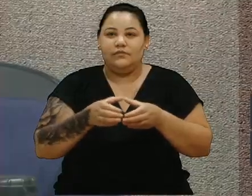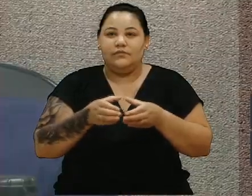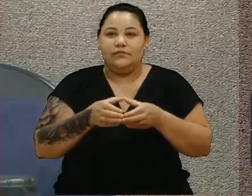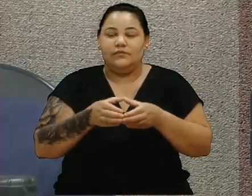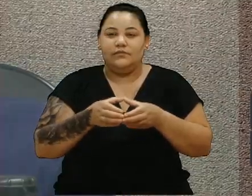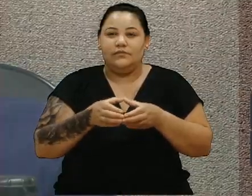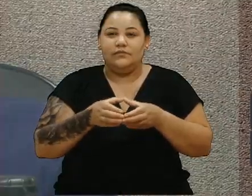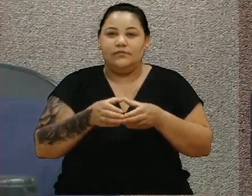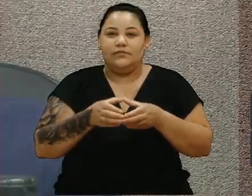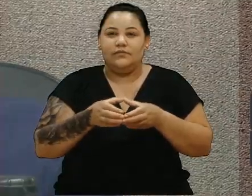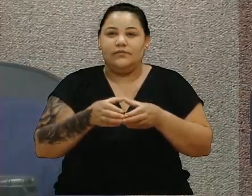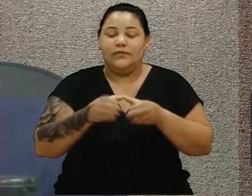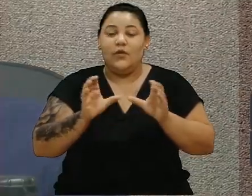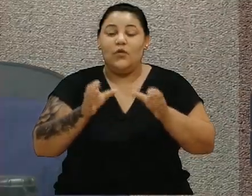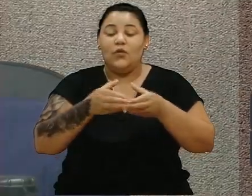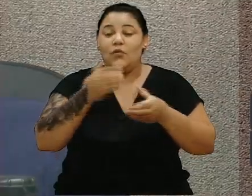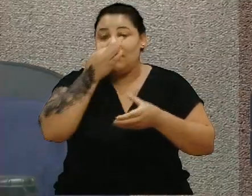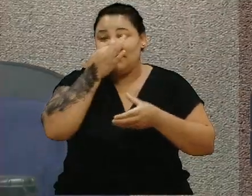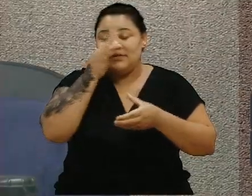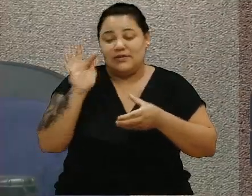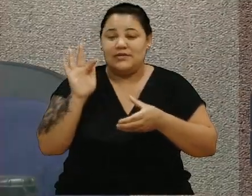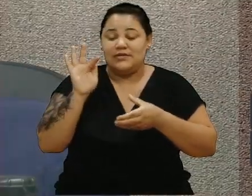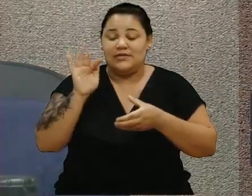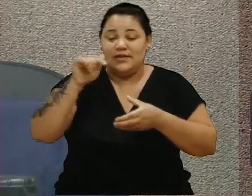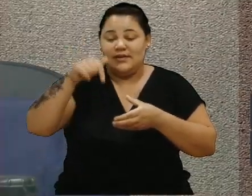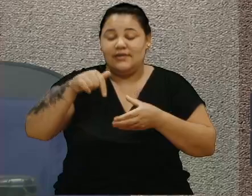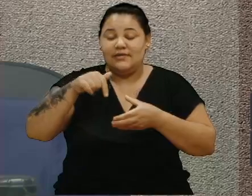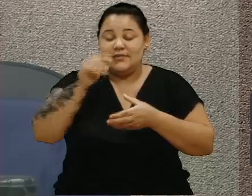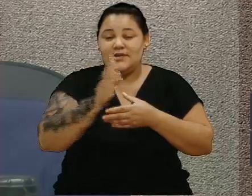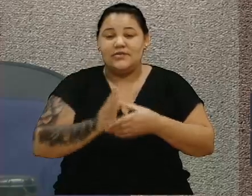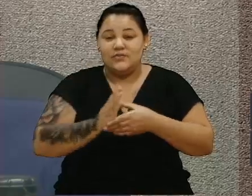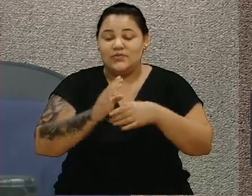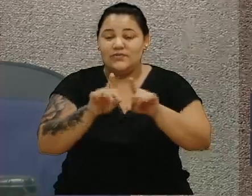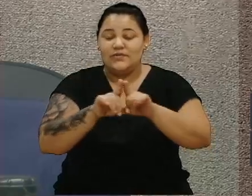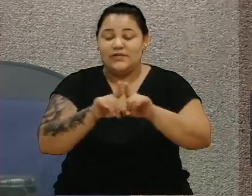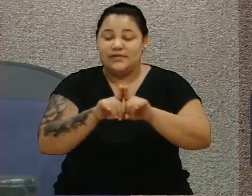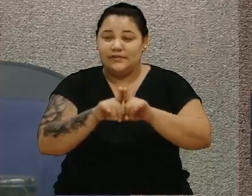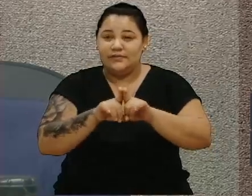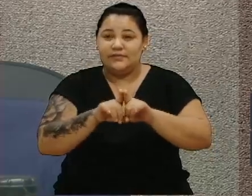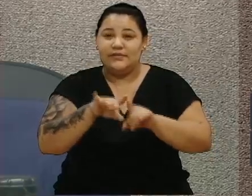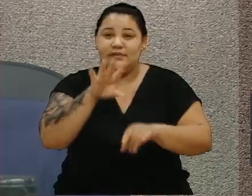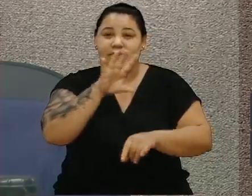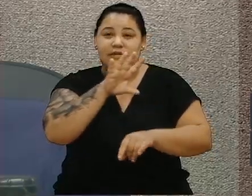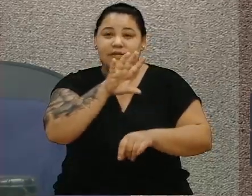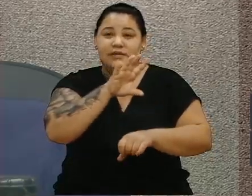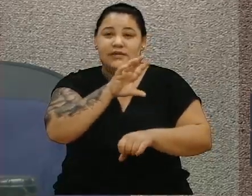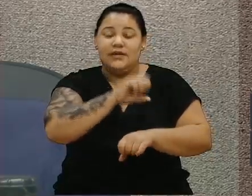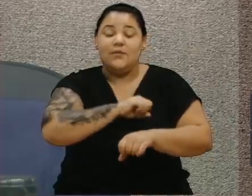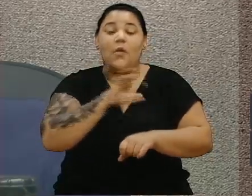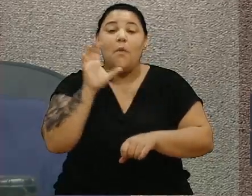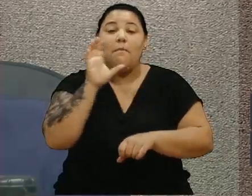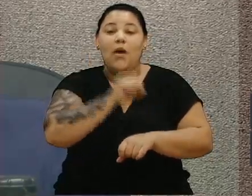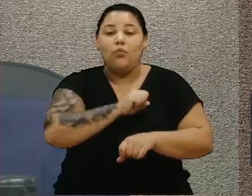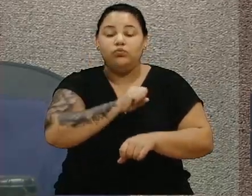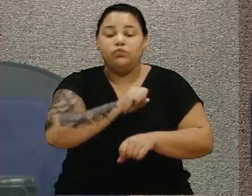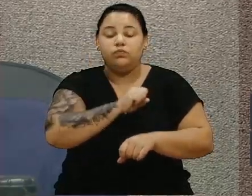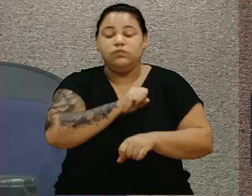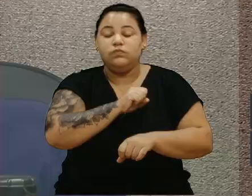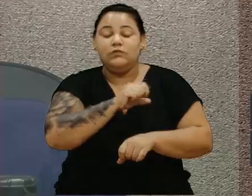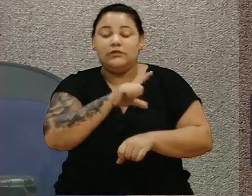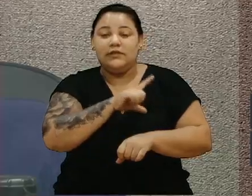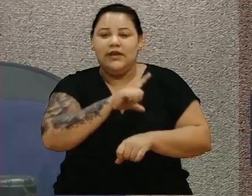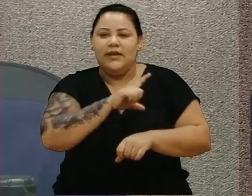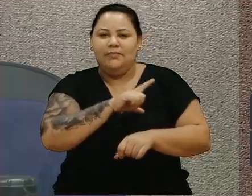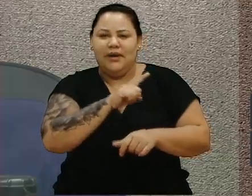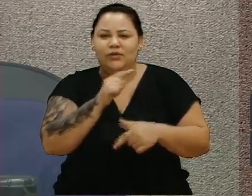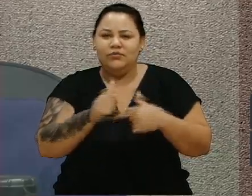Pain. É um grupo francês, isso Núcleo Brasil, é um grupo francês de apaixonados pela panificação e que tem um trabalho importante